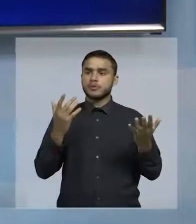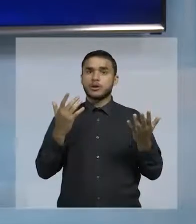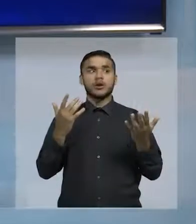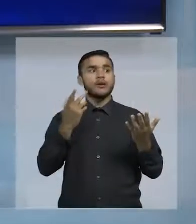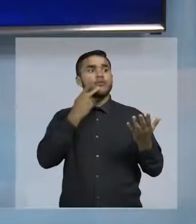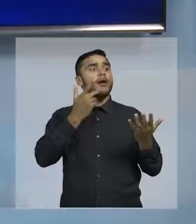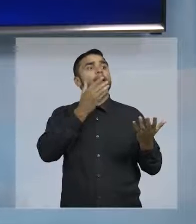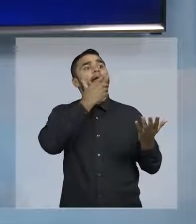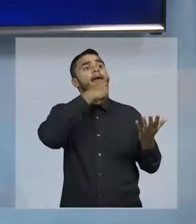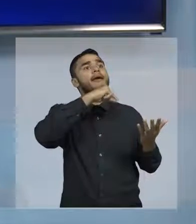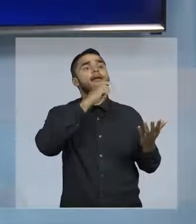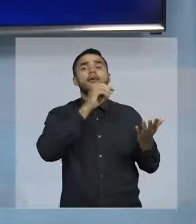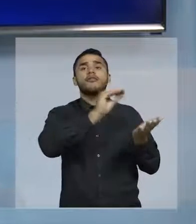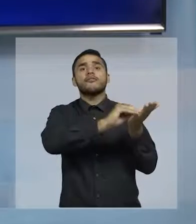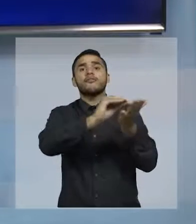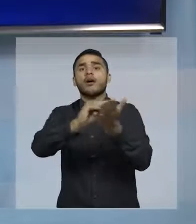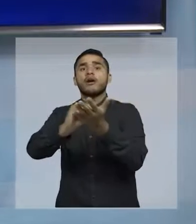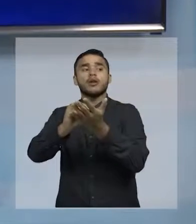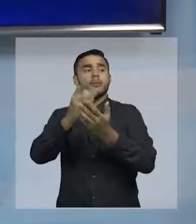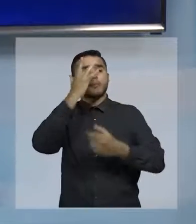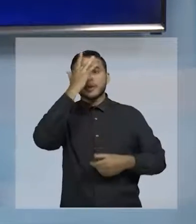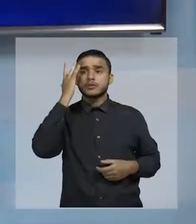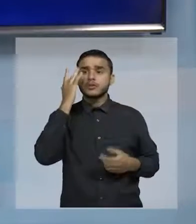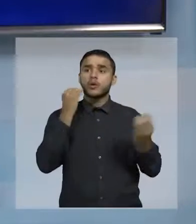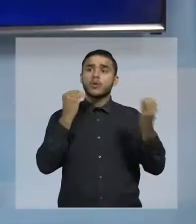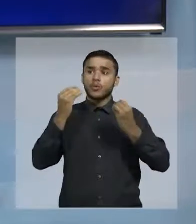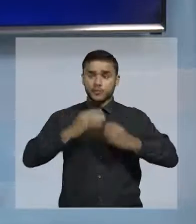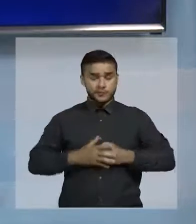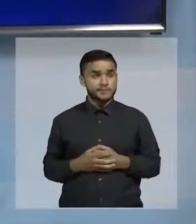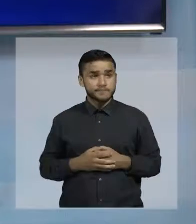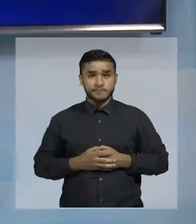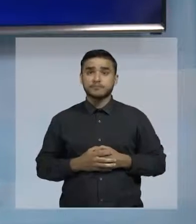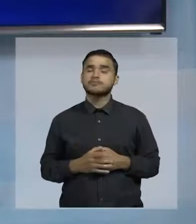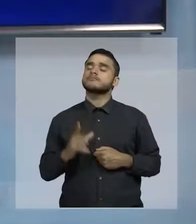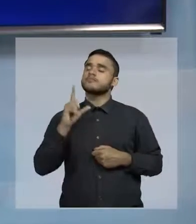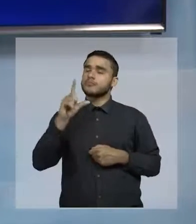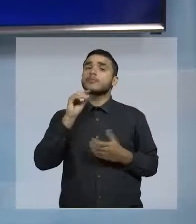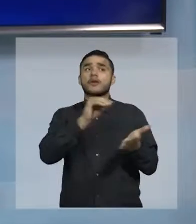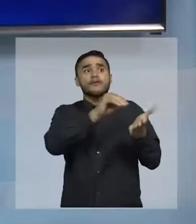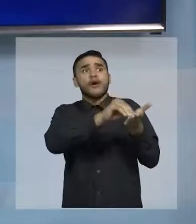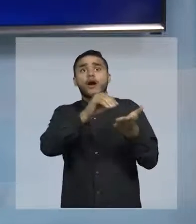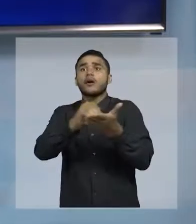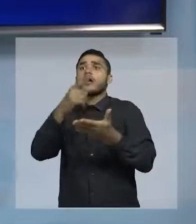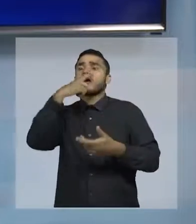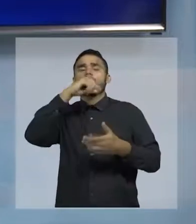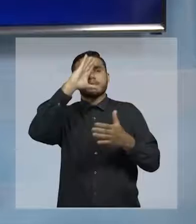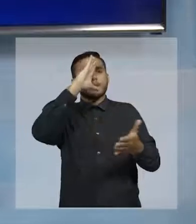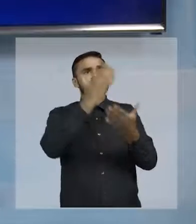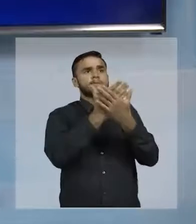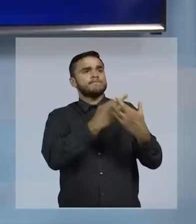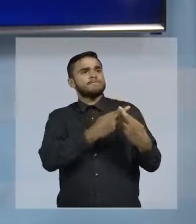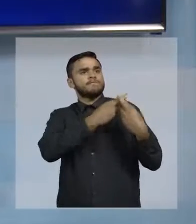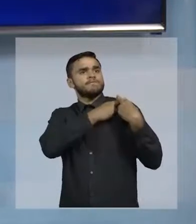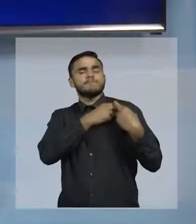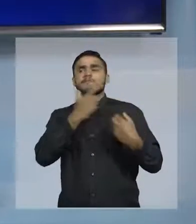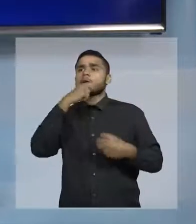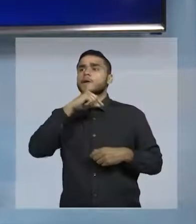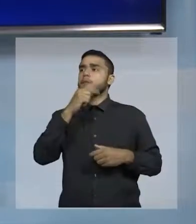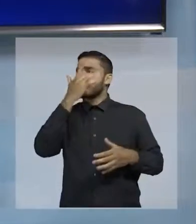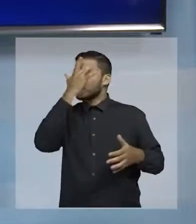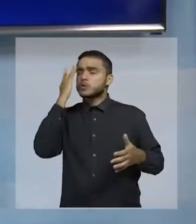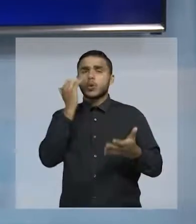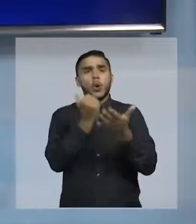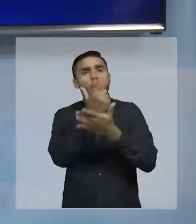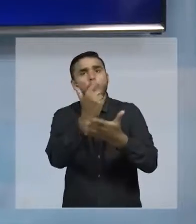irrefutáveis: o vácuo de liderança e, do ponto de vista prático, né, a ausência de crédito, de poder de compra,